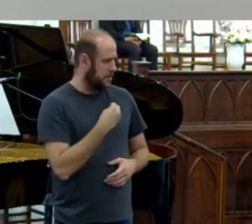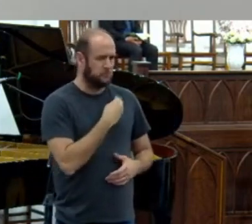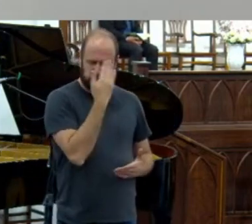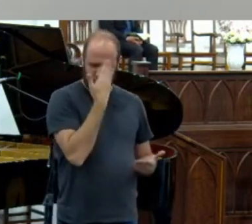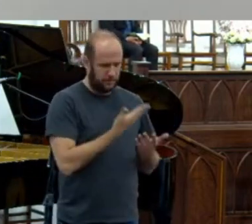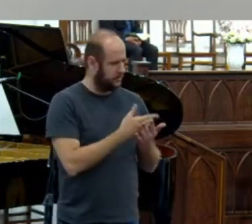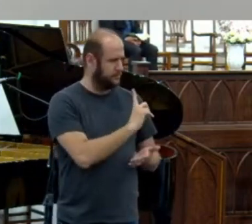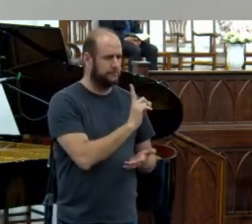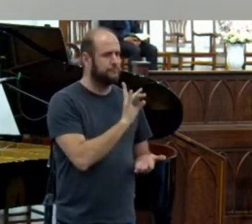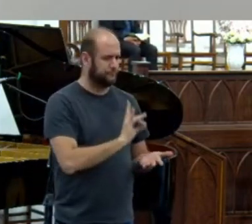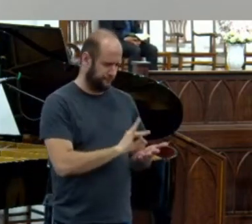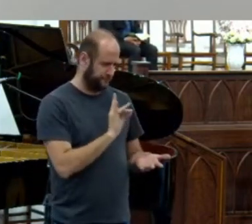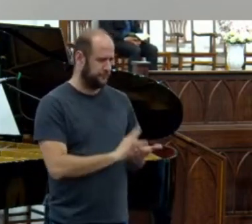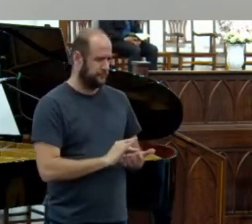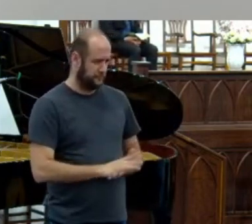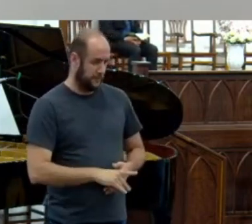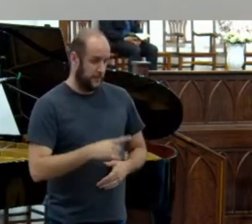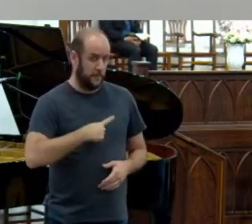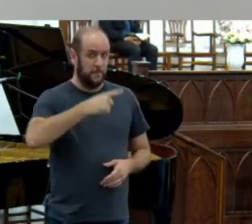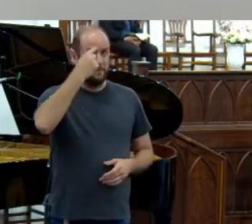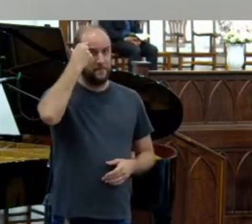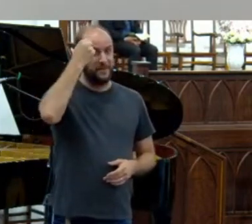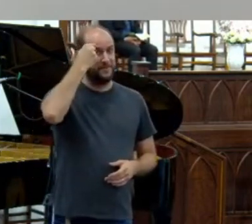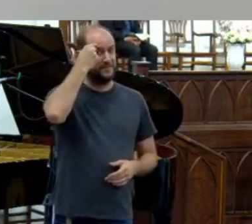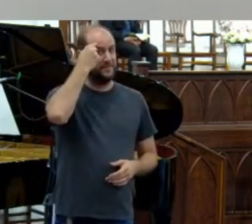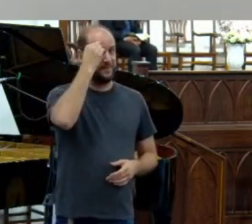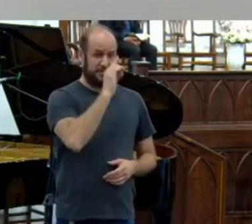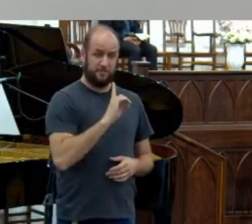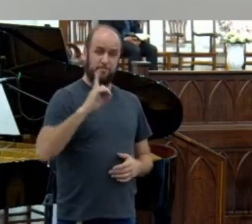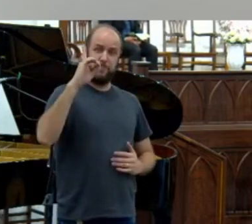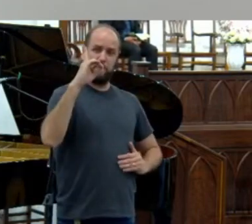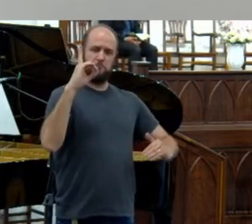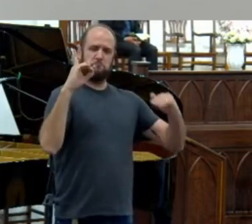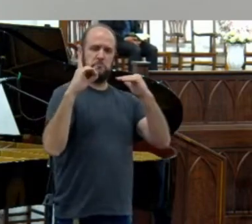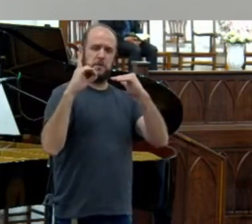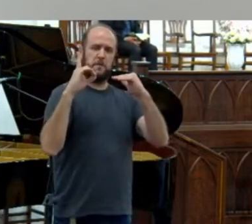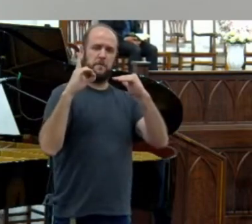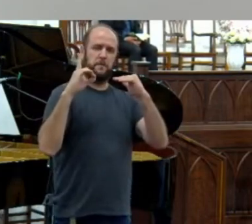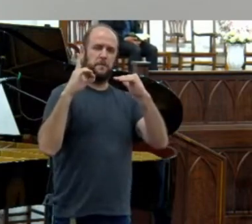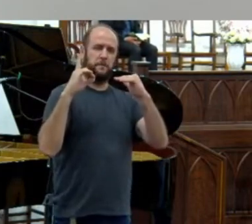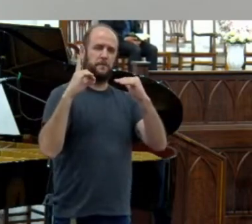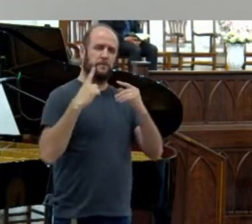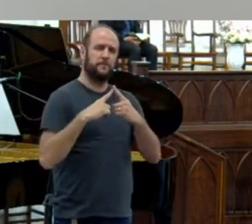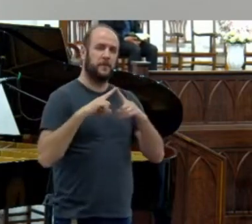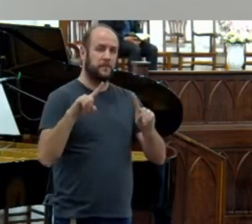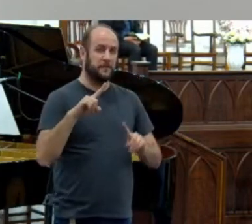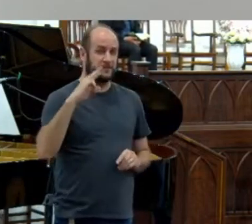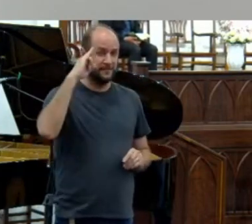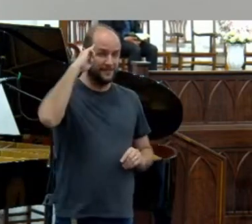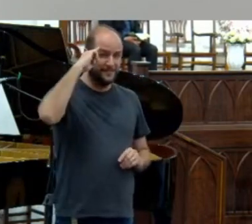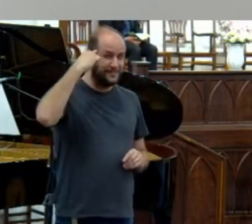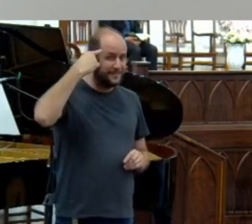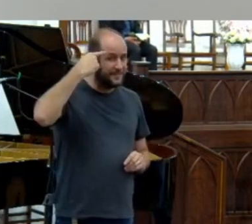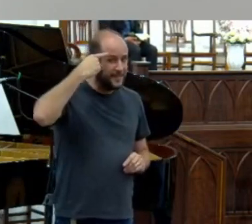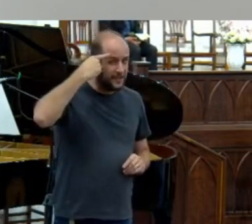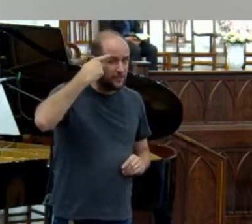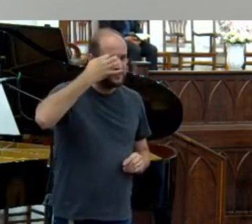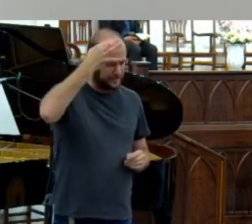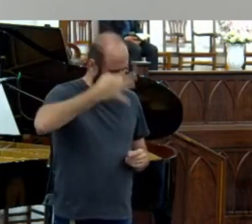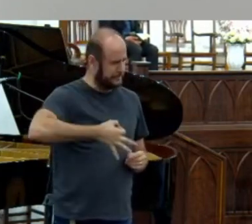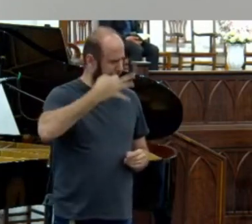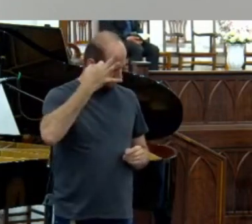mesmo. Eles pensam que são deuses. Mas pai, os neurologistas têm